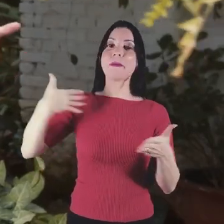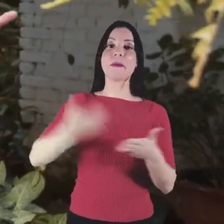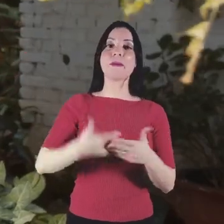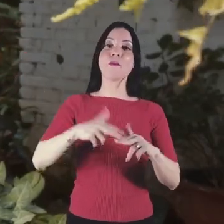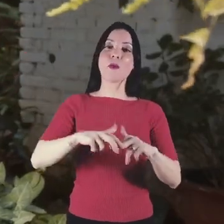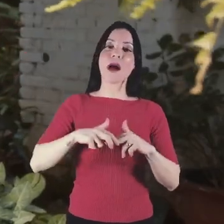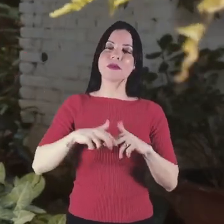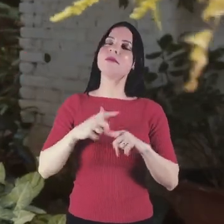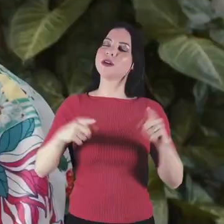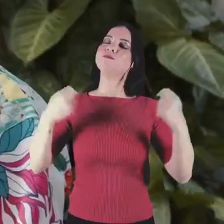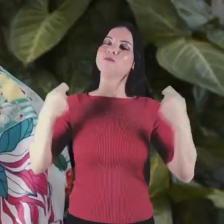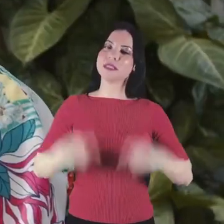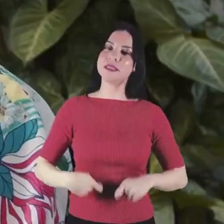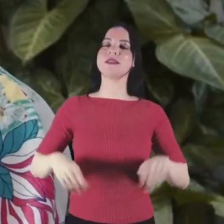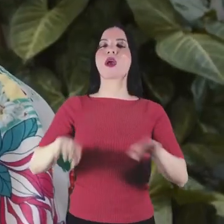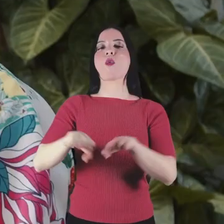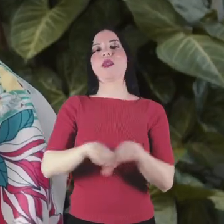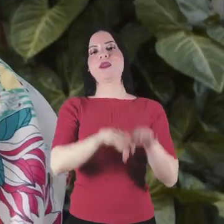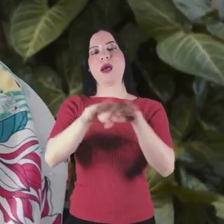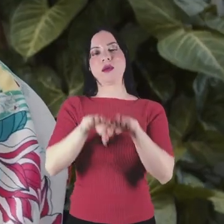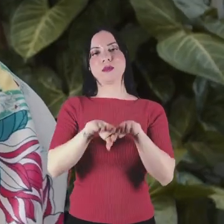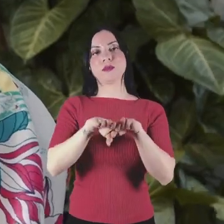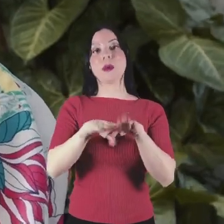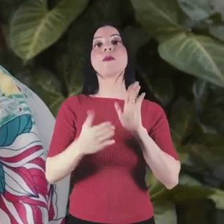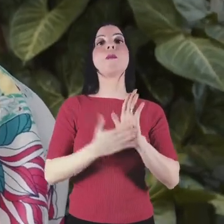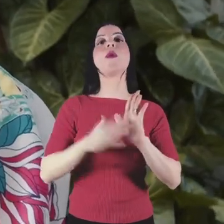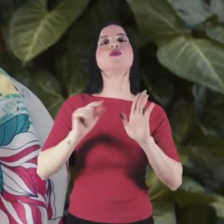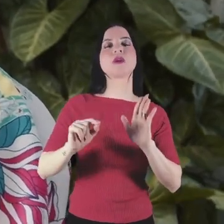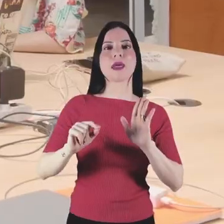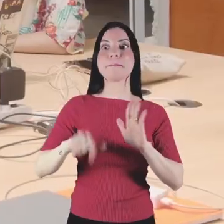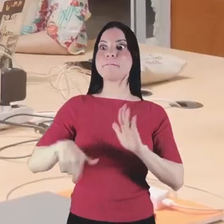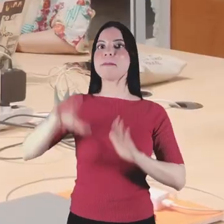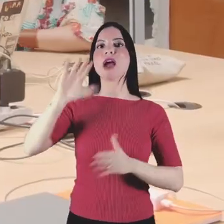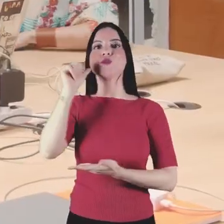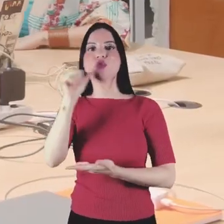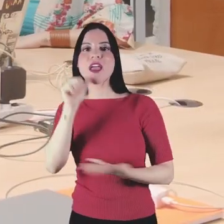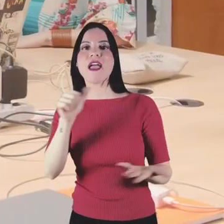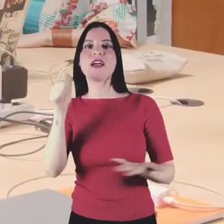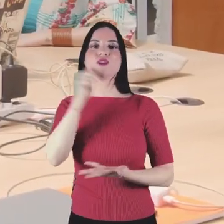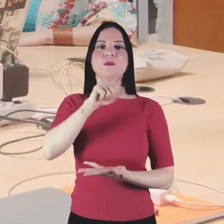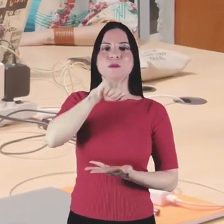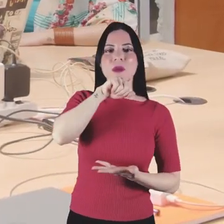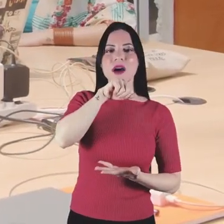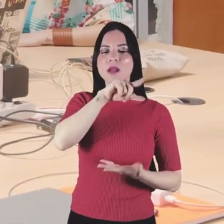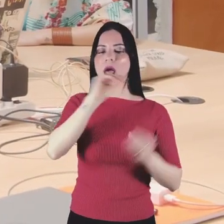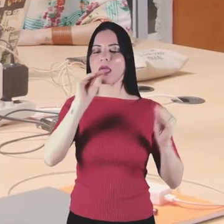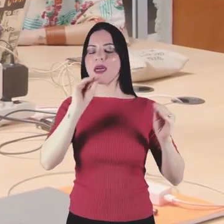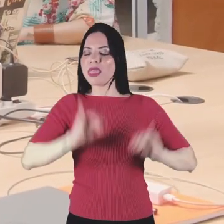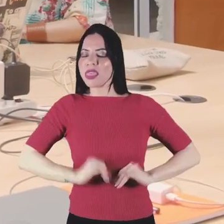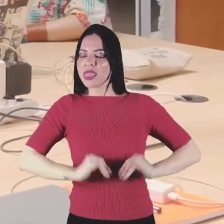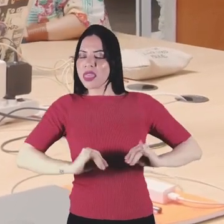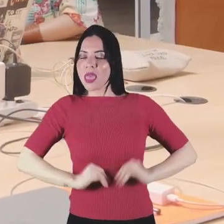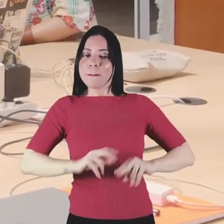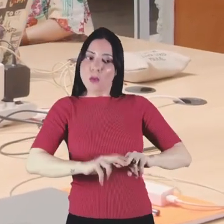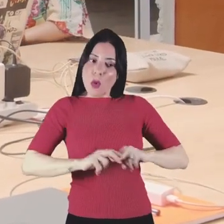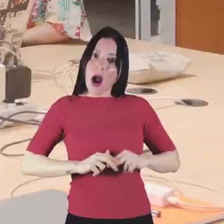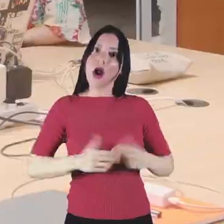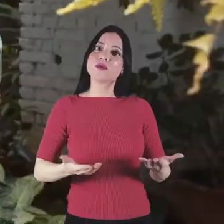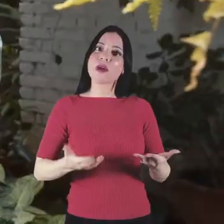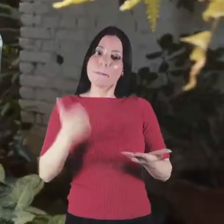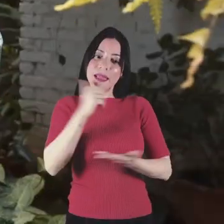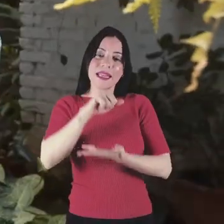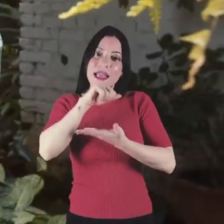foi perdido no meio do mundo aí, mas que tem que ser igualitário. Meu propósito é que mais mães e mulheres não tenham que